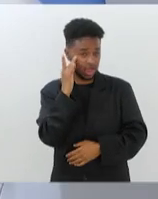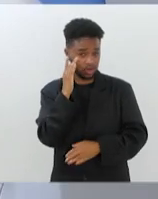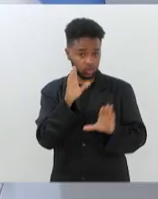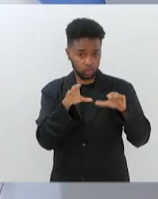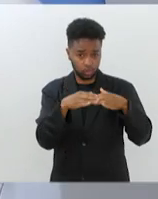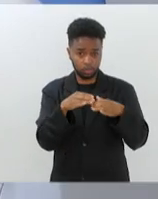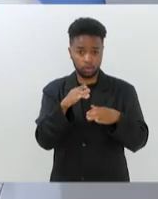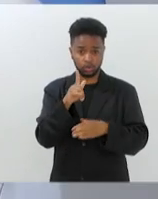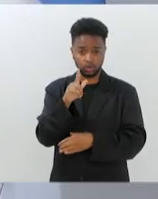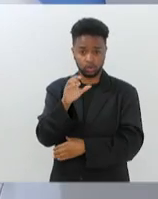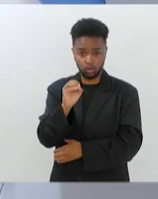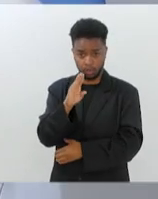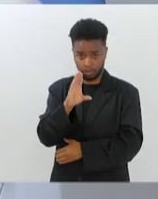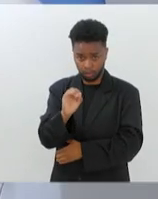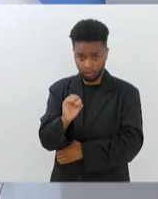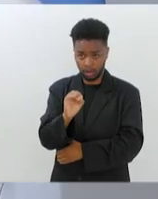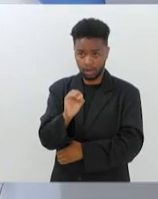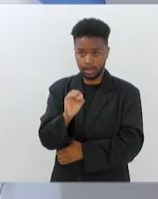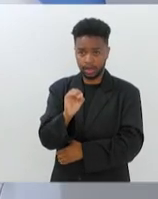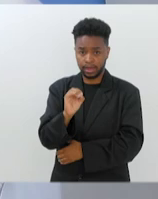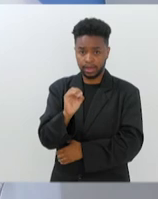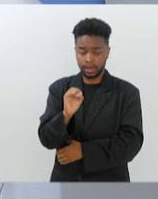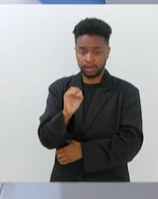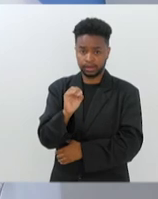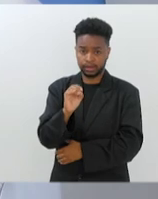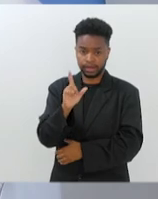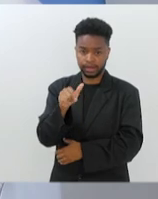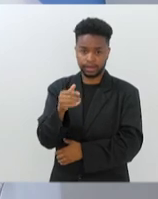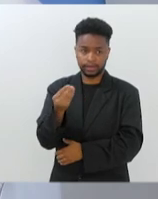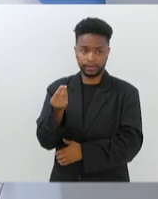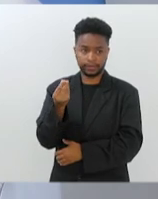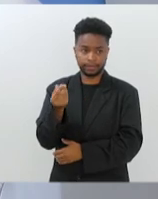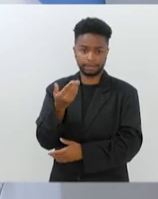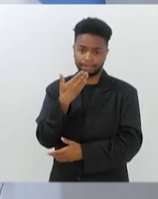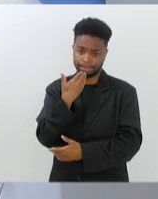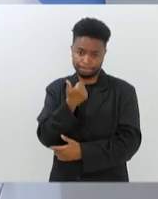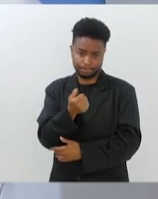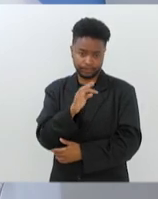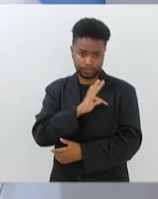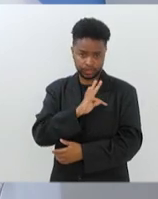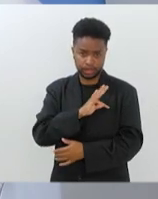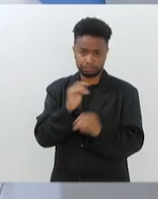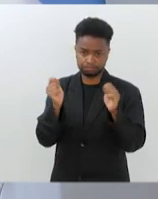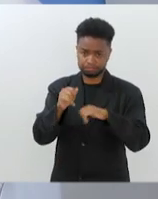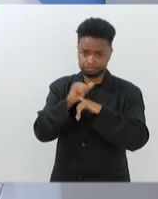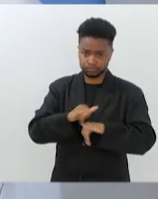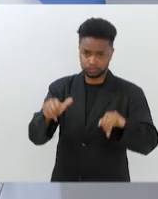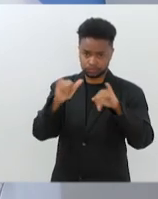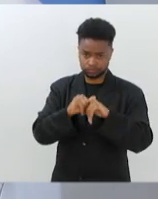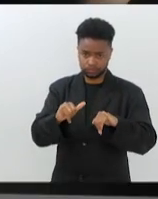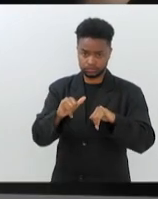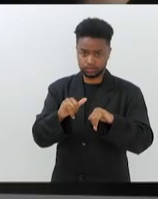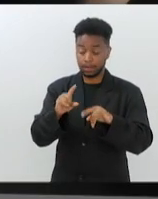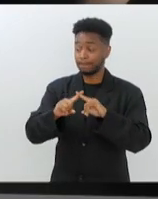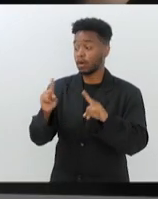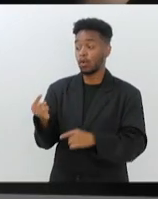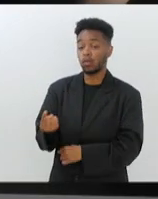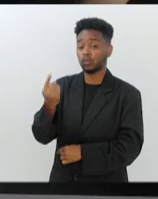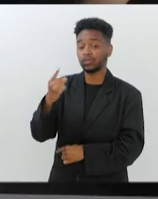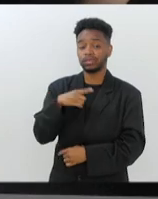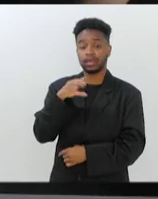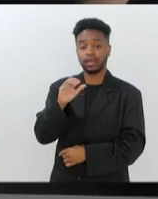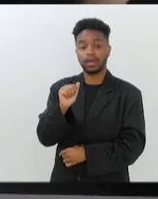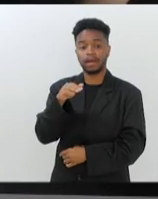é o mais é o mais e e e e é a melhor técnica para divulgar a marca da mas é o único que tem um camarote